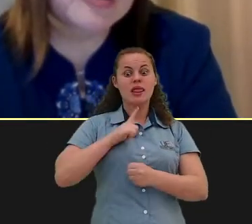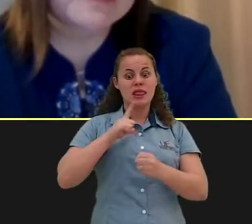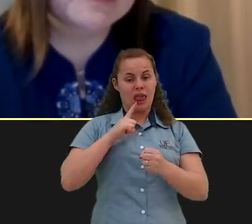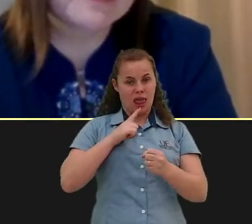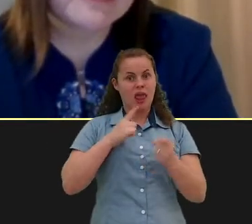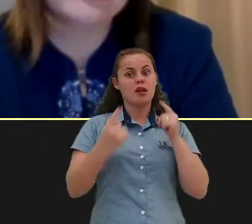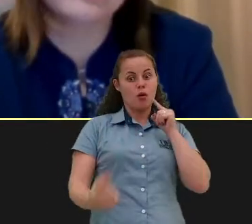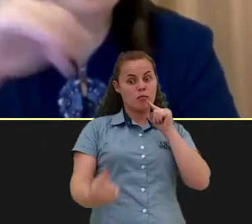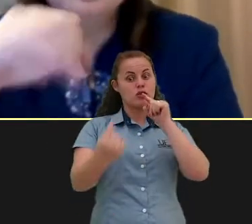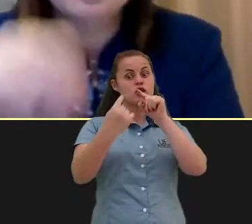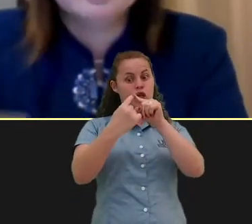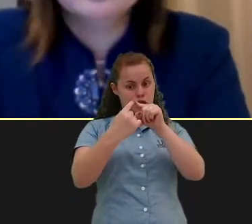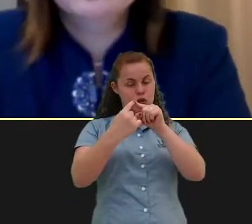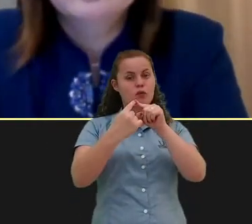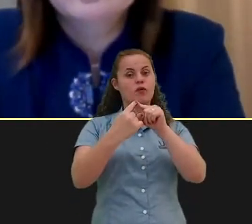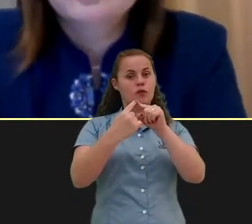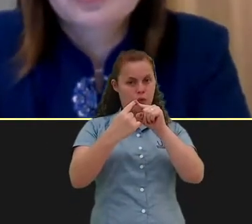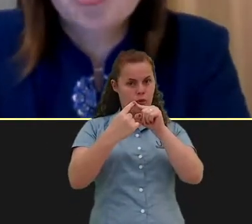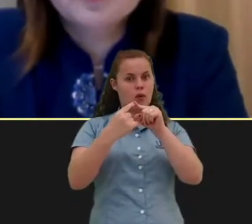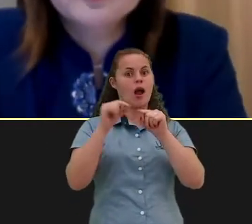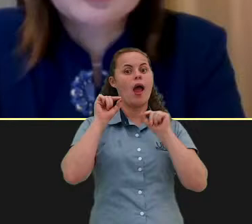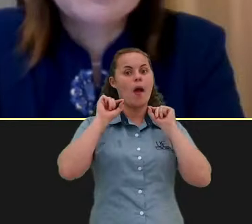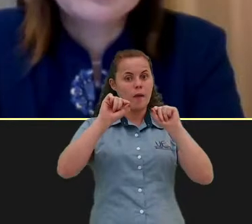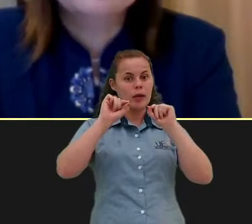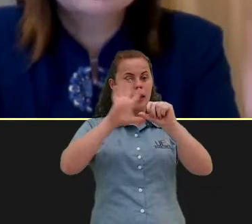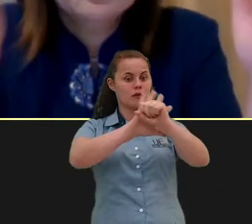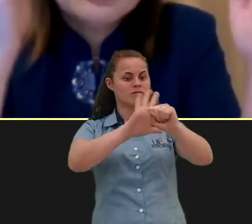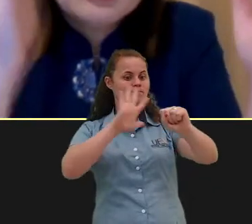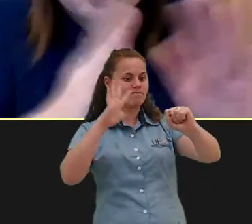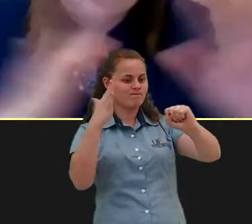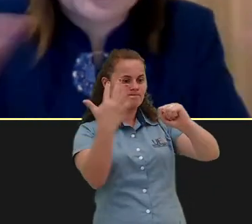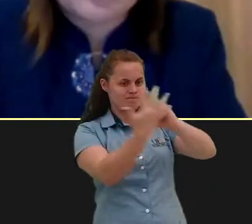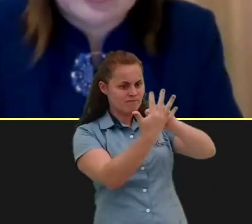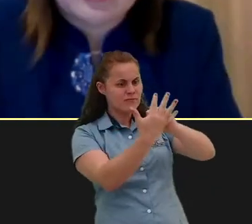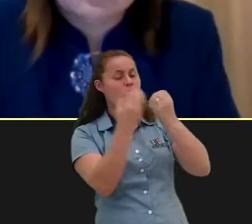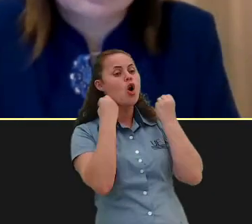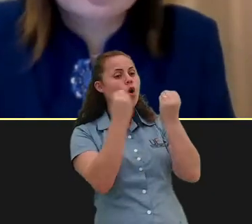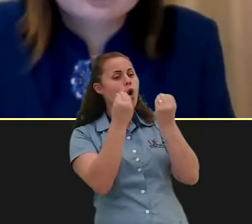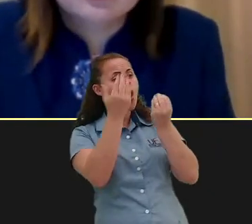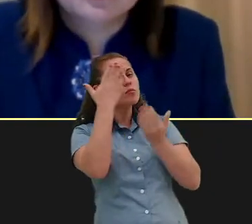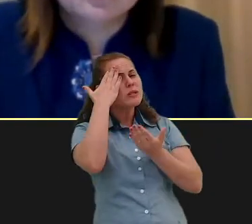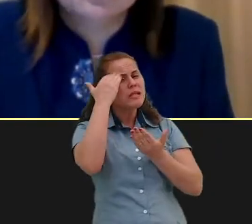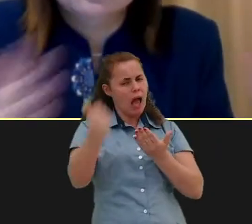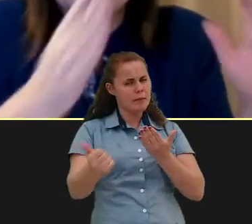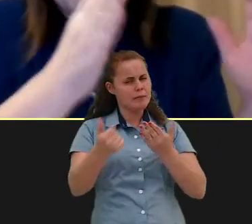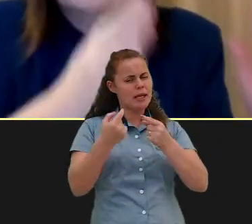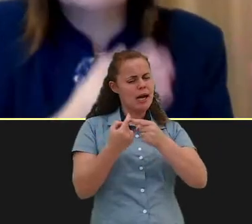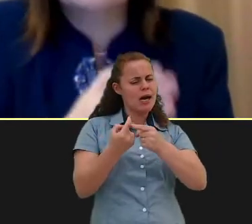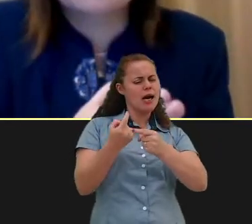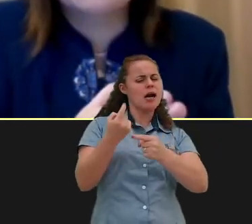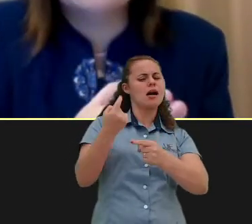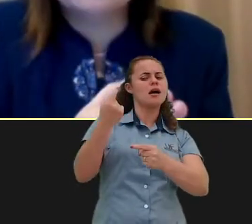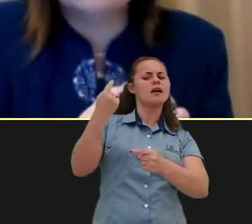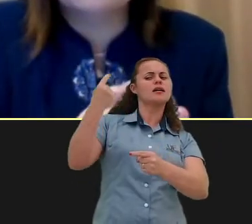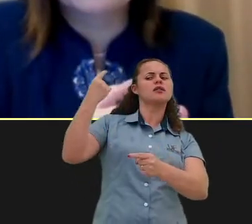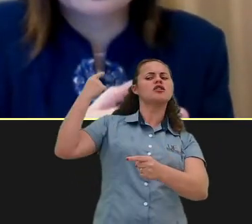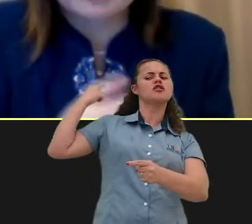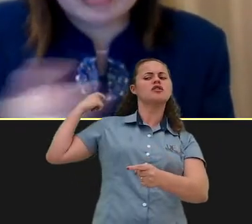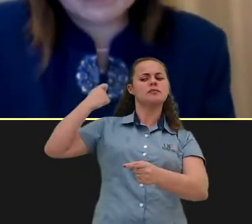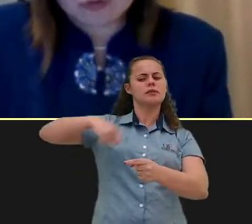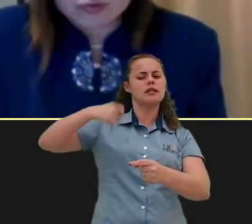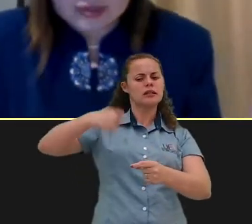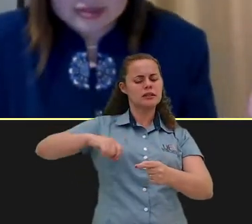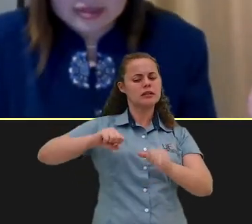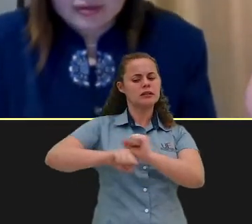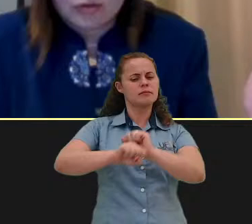COVID, né? Então, como saber isso? Então, no início do processo, antes de tudo, isso tem que ser estabelecido. O